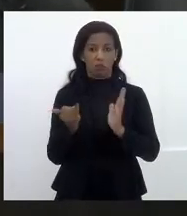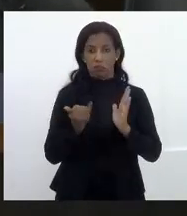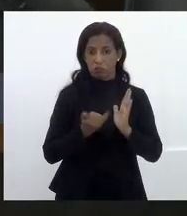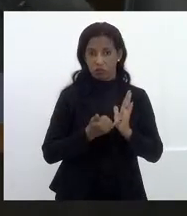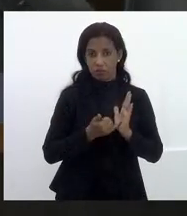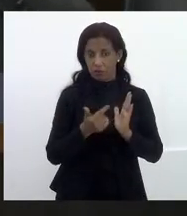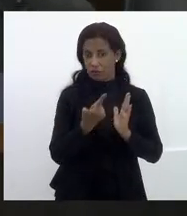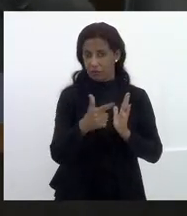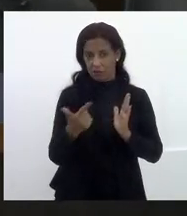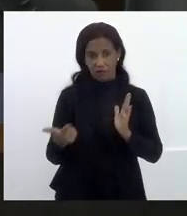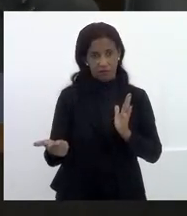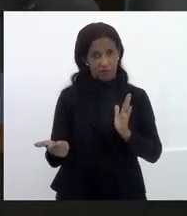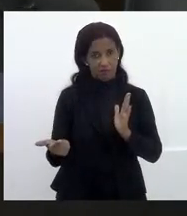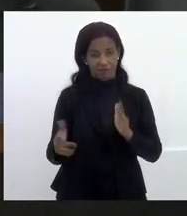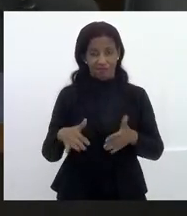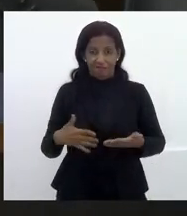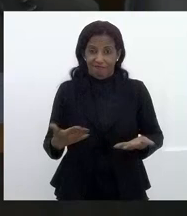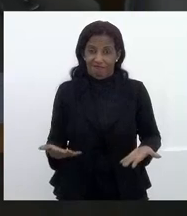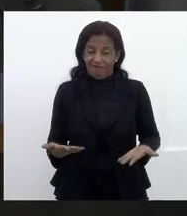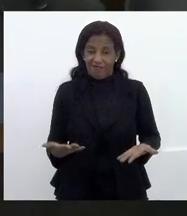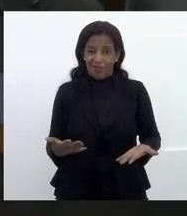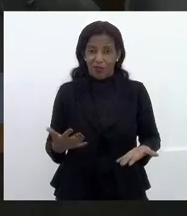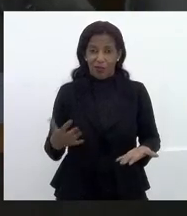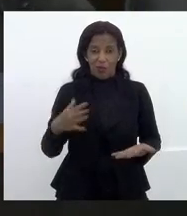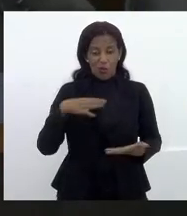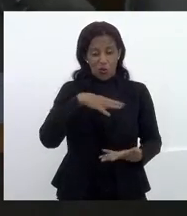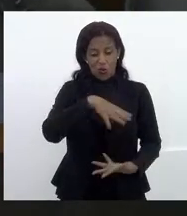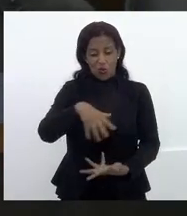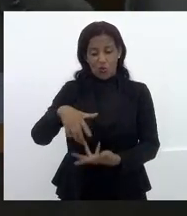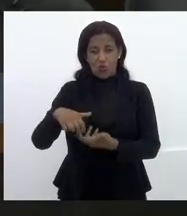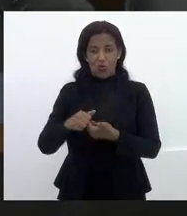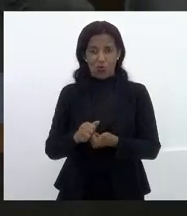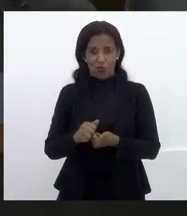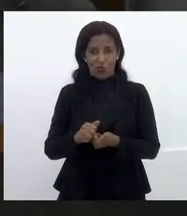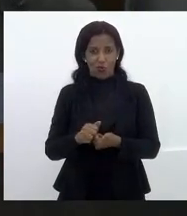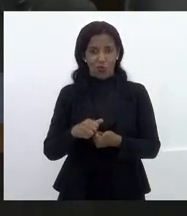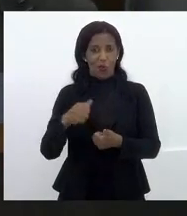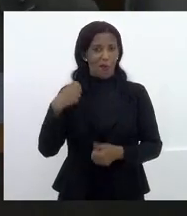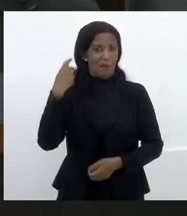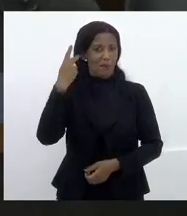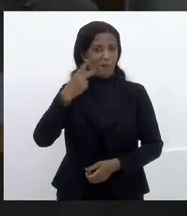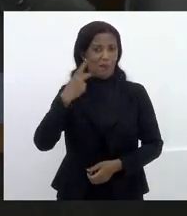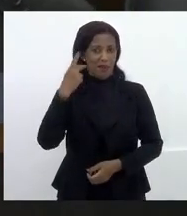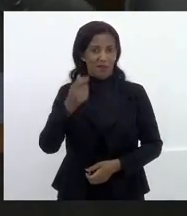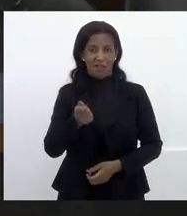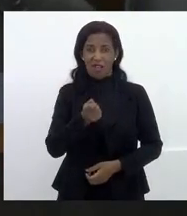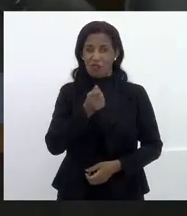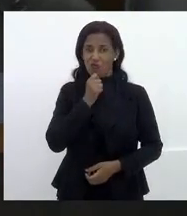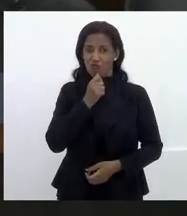publicada Então ela do mundo parlamentar ainda inexiste